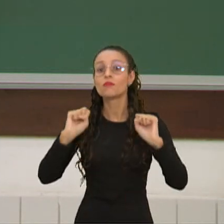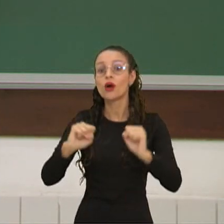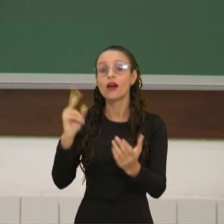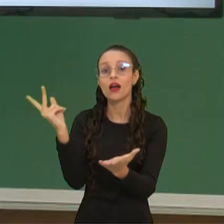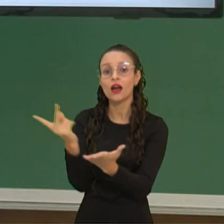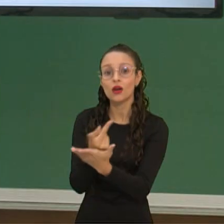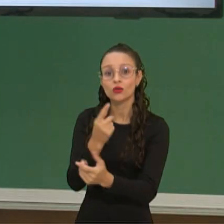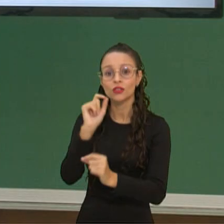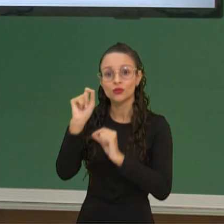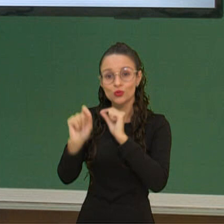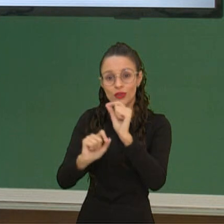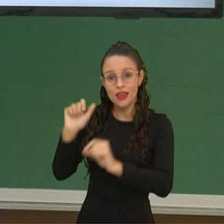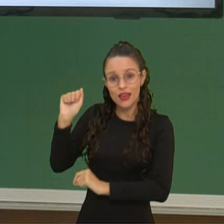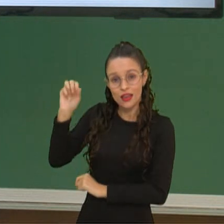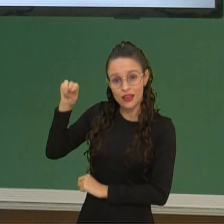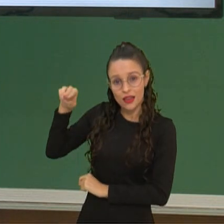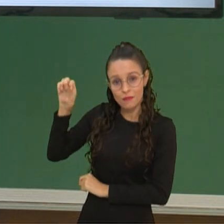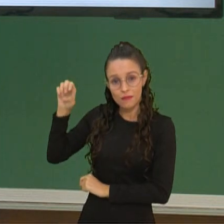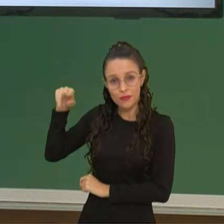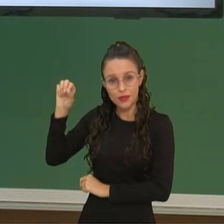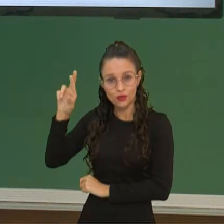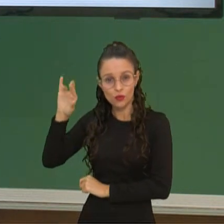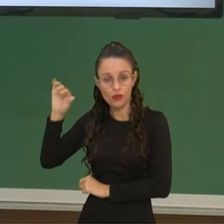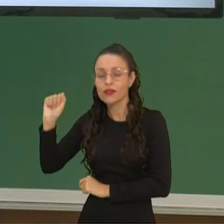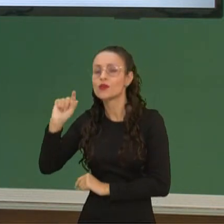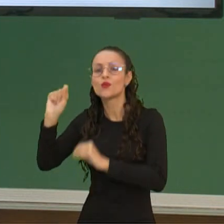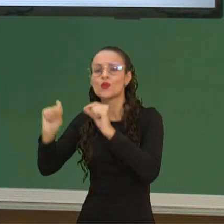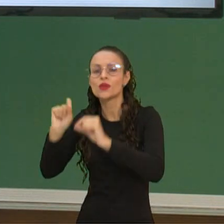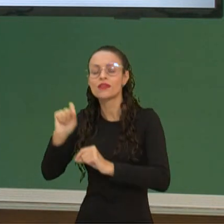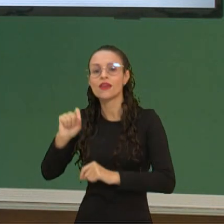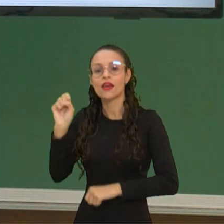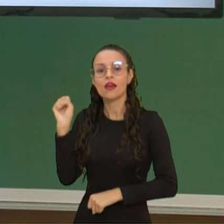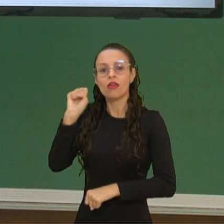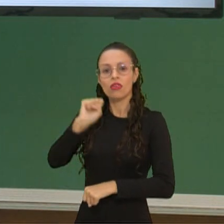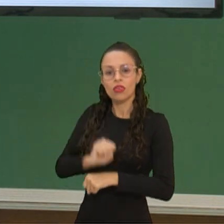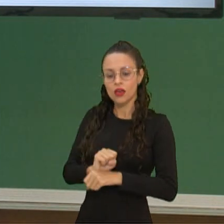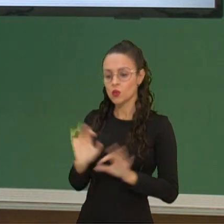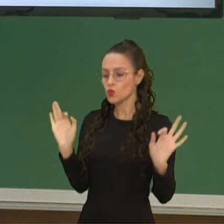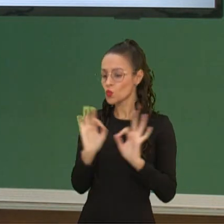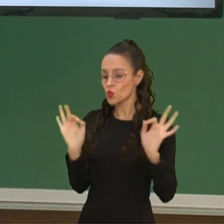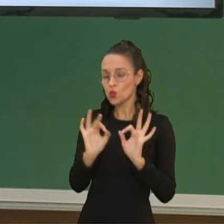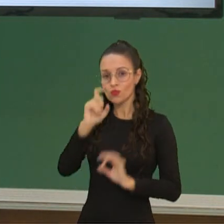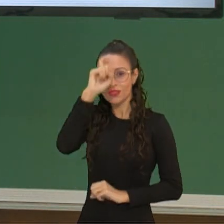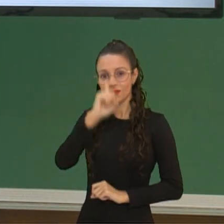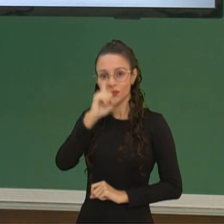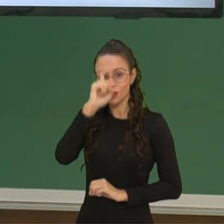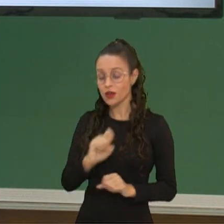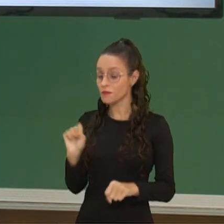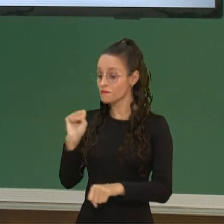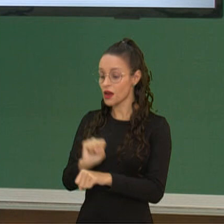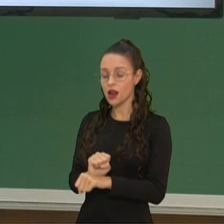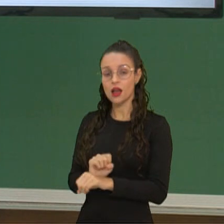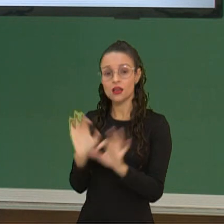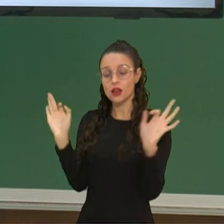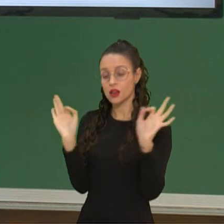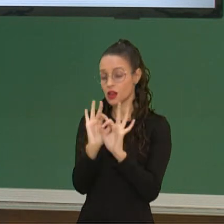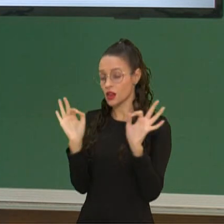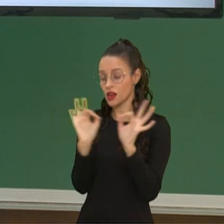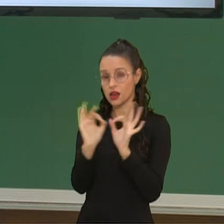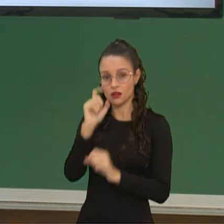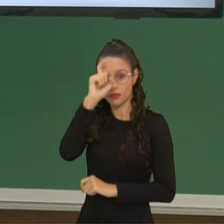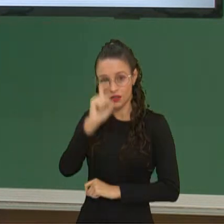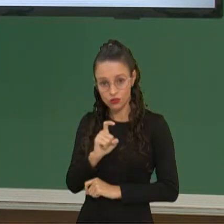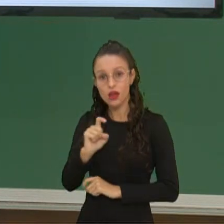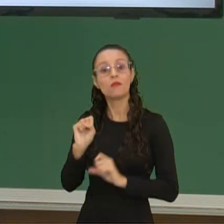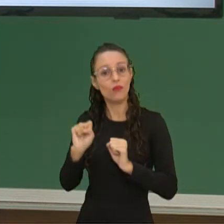desenvolver amenorréia que que é isso é interromper o ciclo menstrual é parar de menstruar esse é um